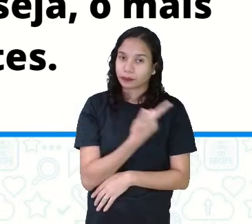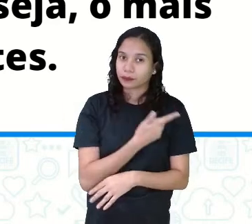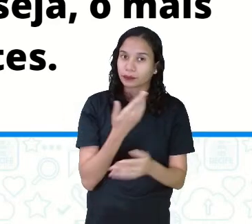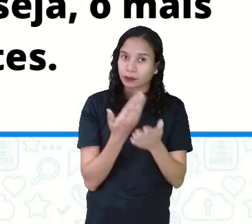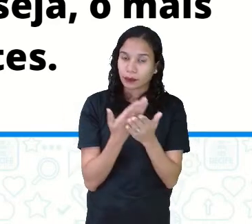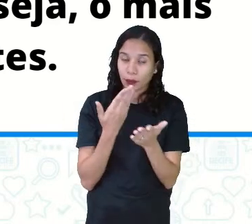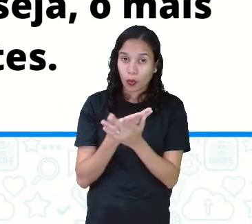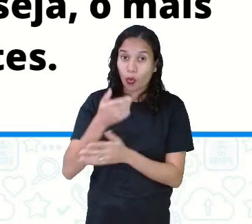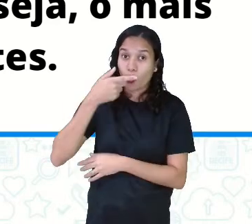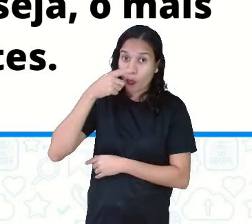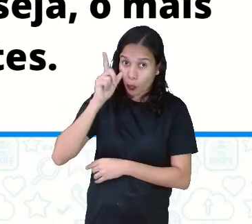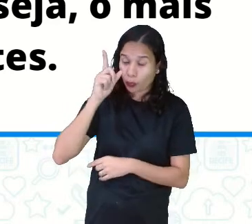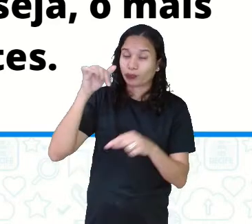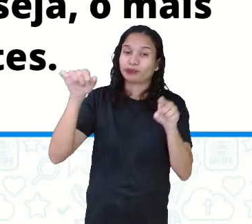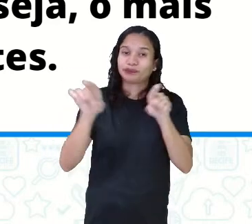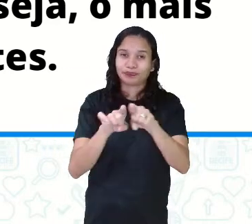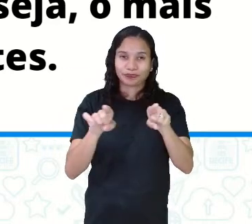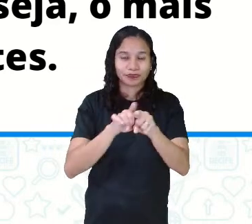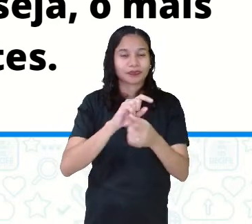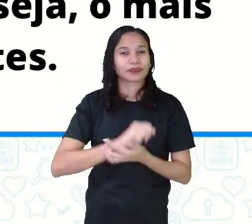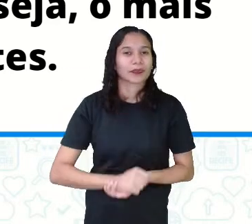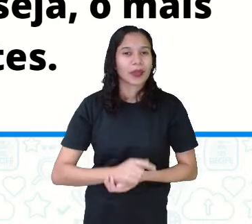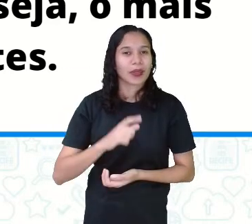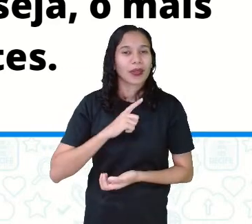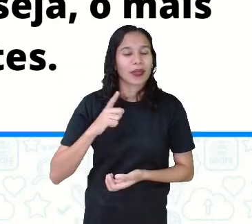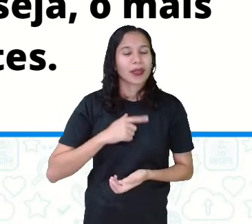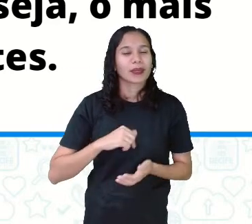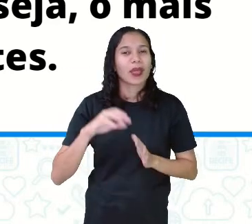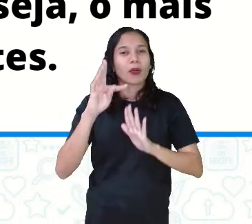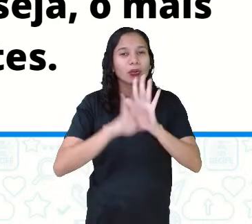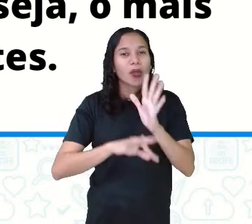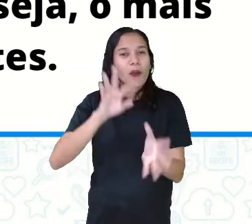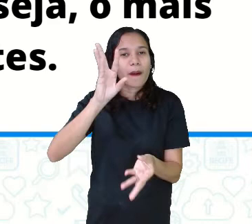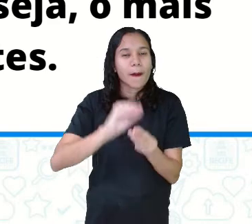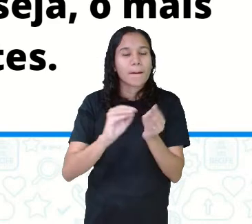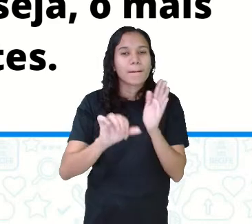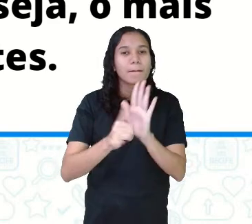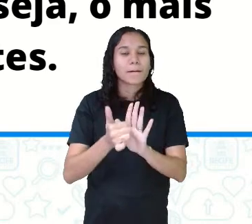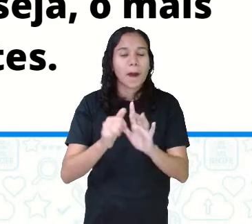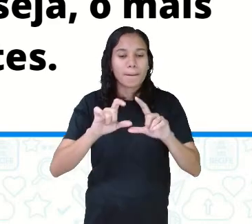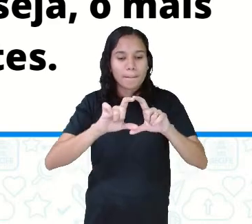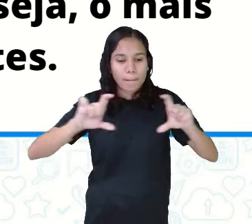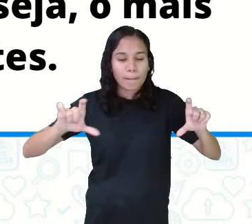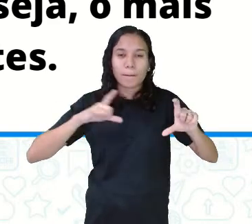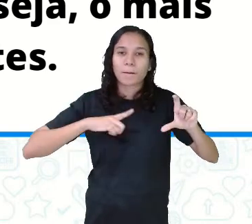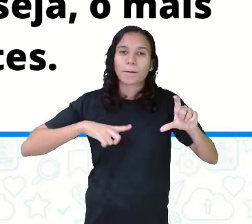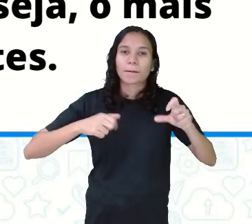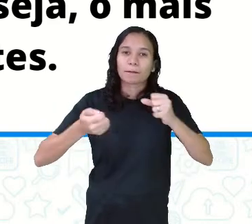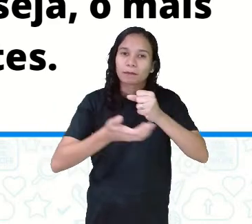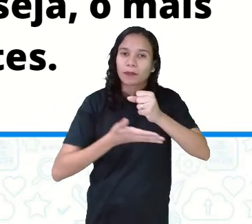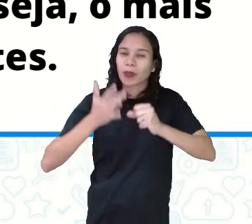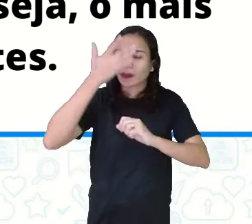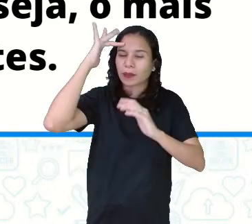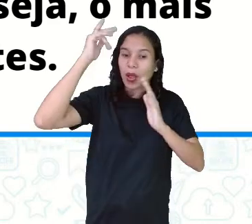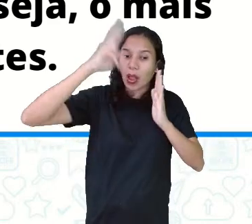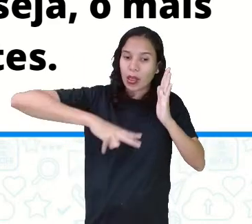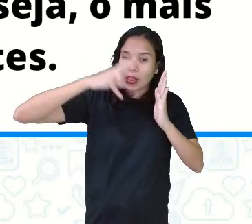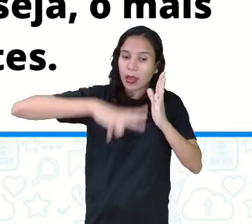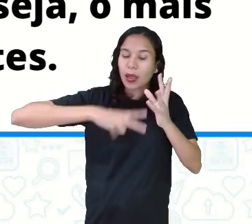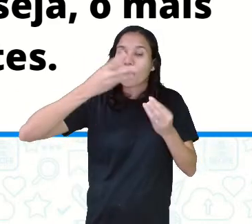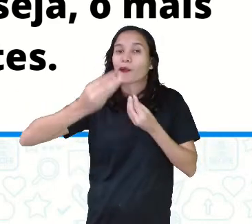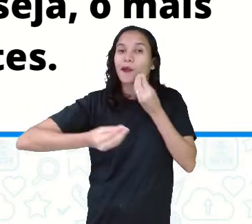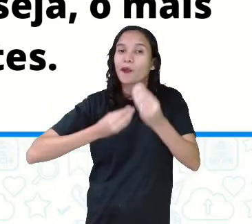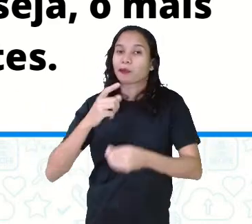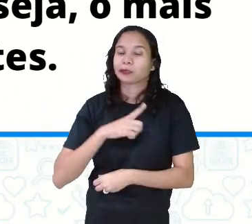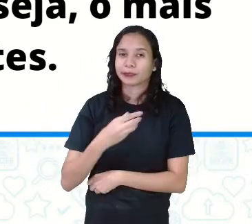na aula de ontem também. Colocado no seu primeiro parágrafo, situando o leitor sobre o que ele vai ler a